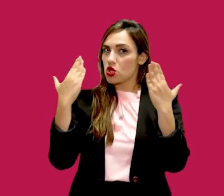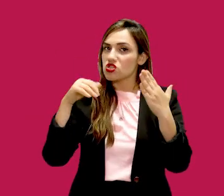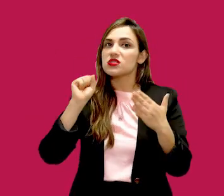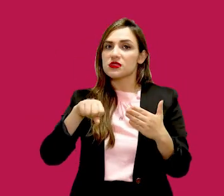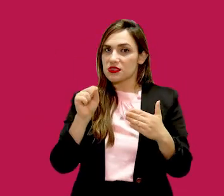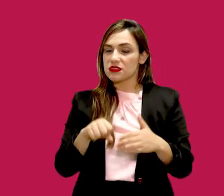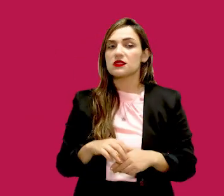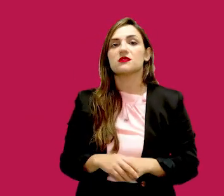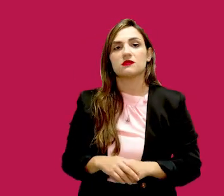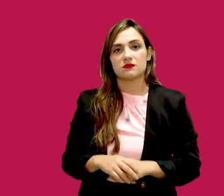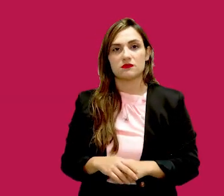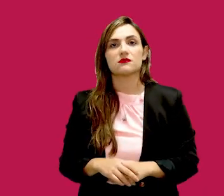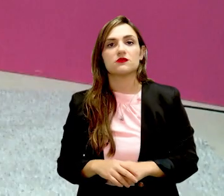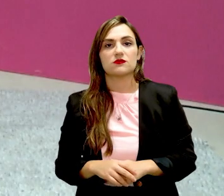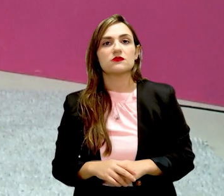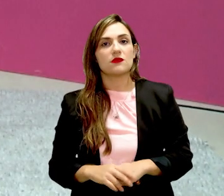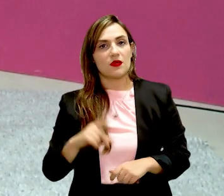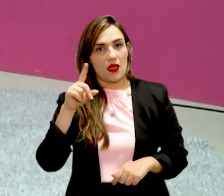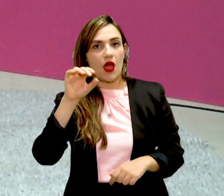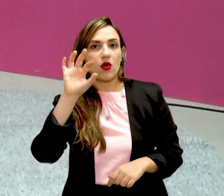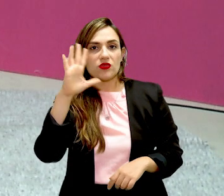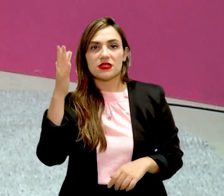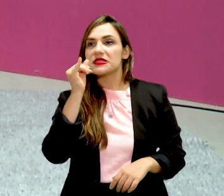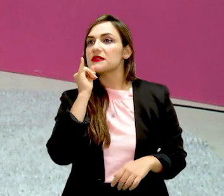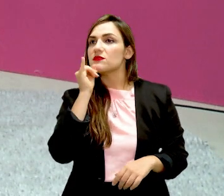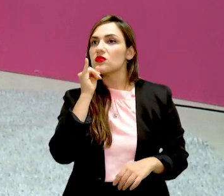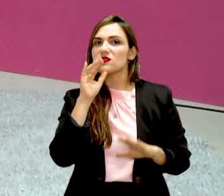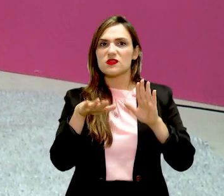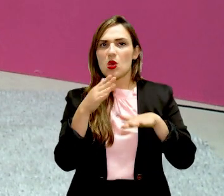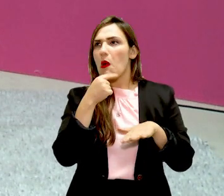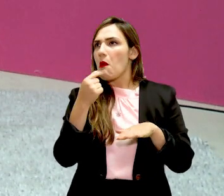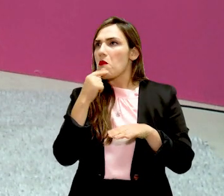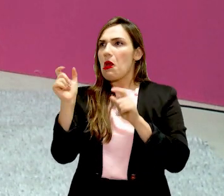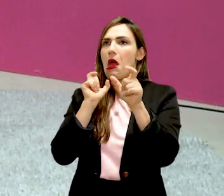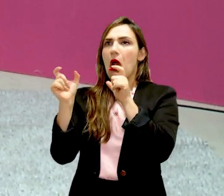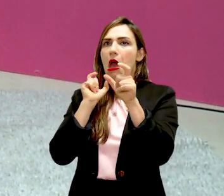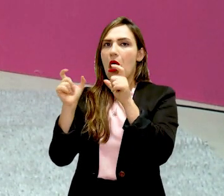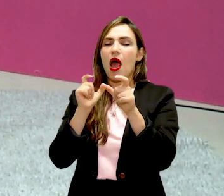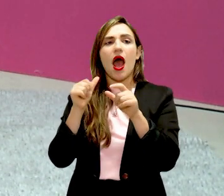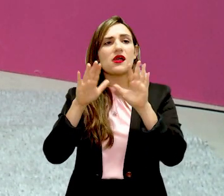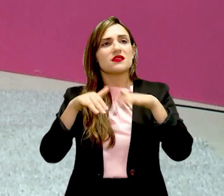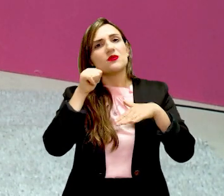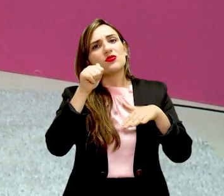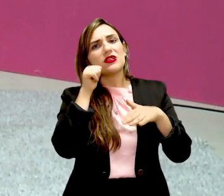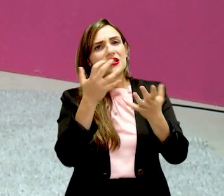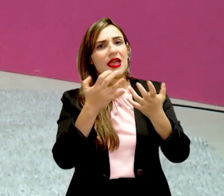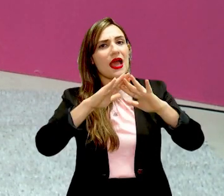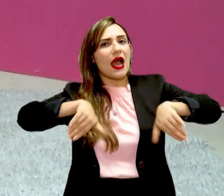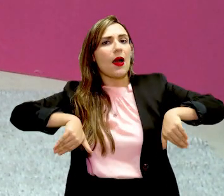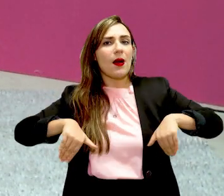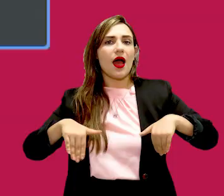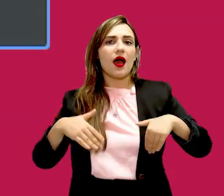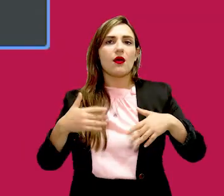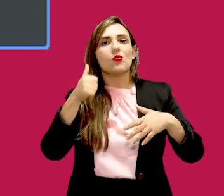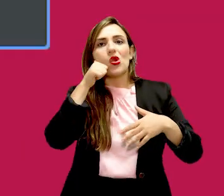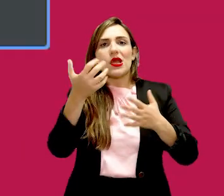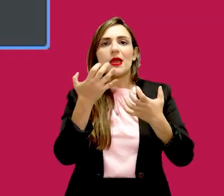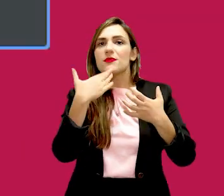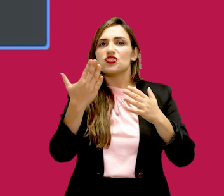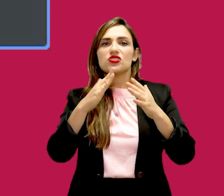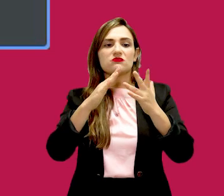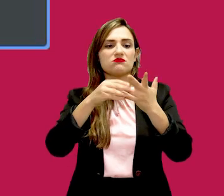né? Nessa violência que é cometida contra a mulher, quando ela deseja, às vezes, o fim do relacionamento, né? Quando ela